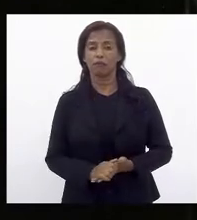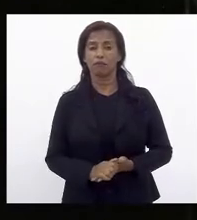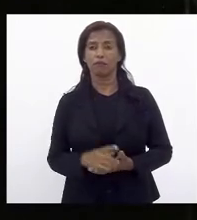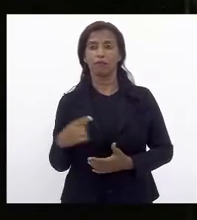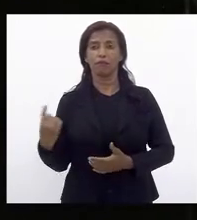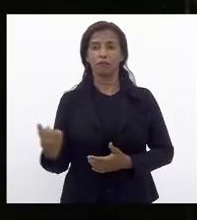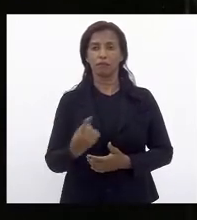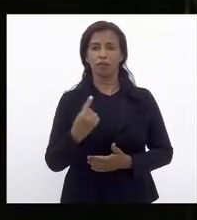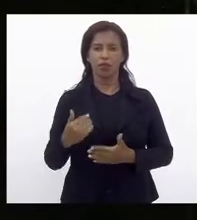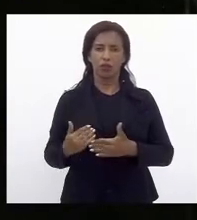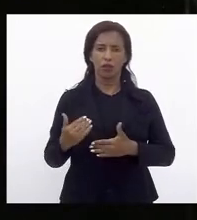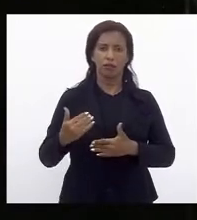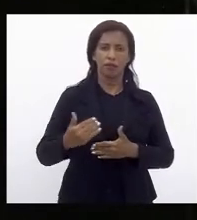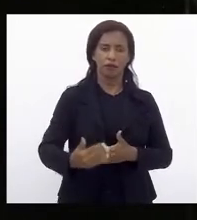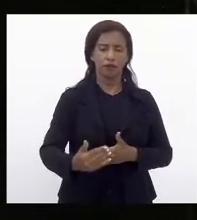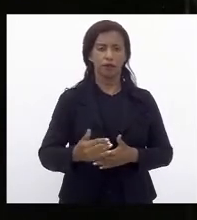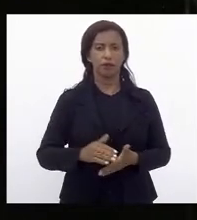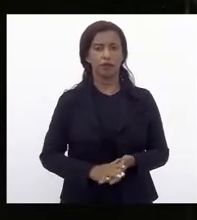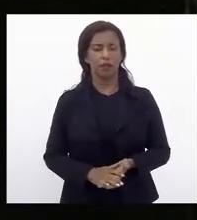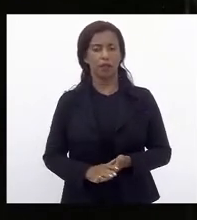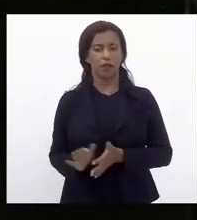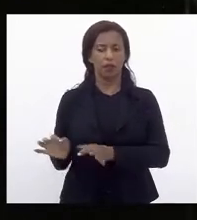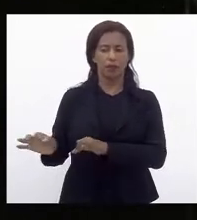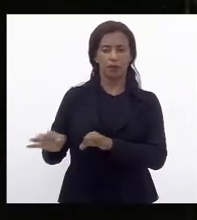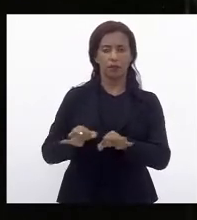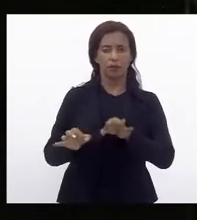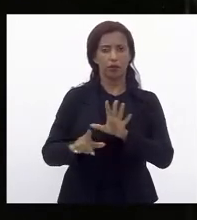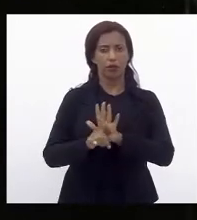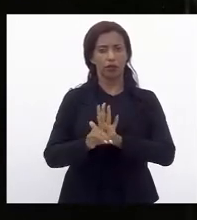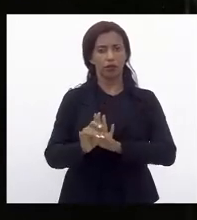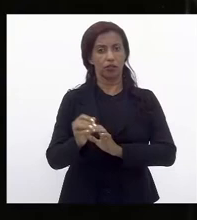gente avançar em projetos